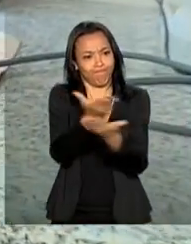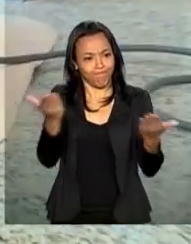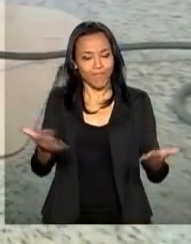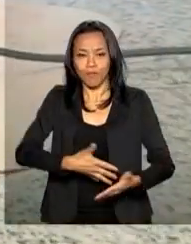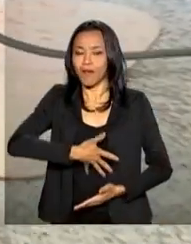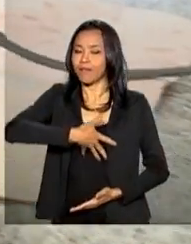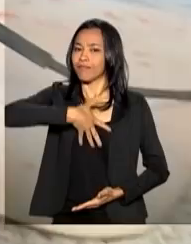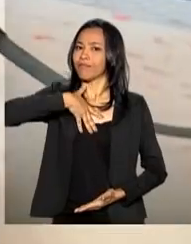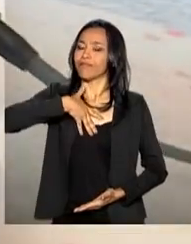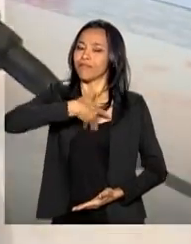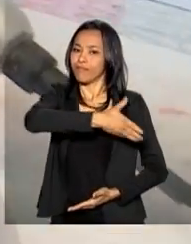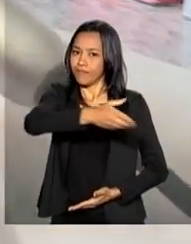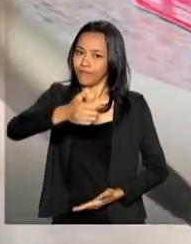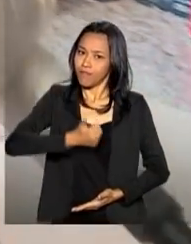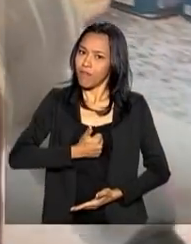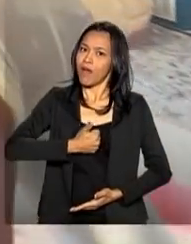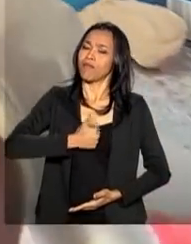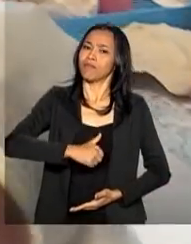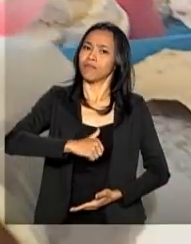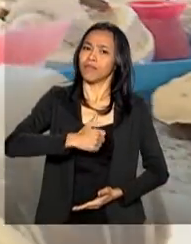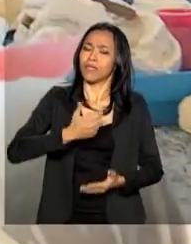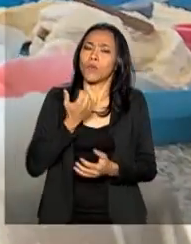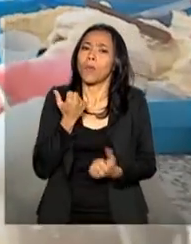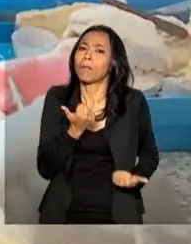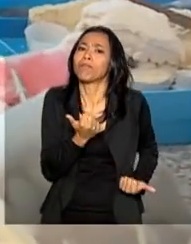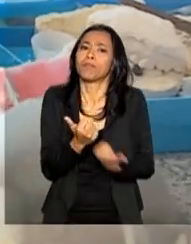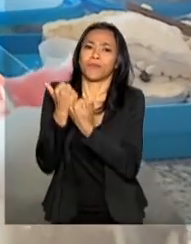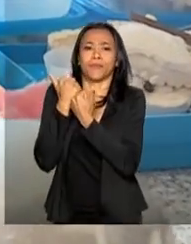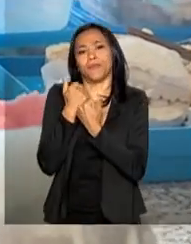moçambicanos através de cooperação técnica.